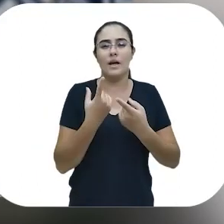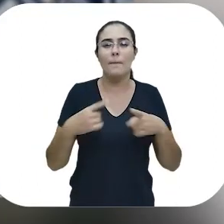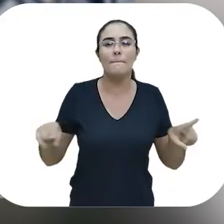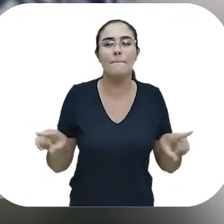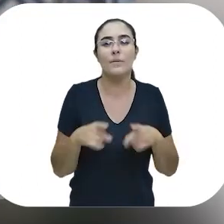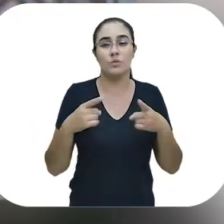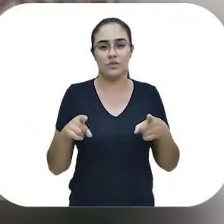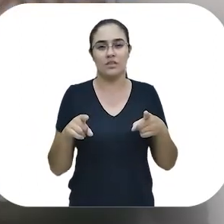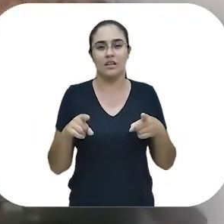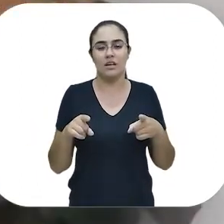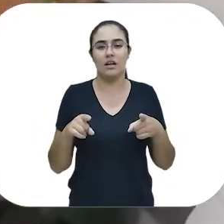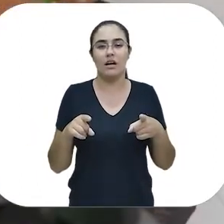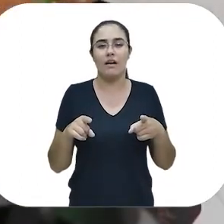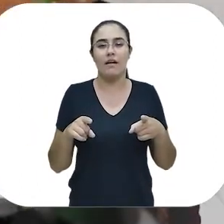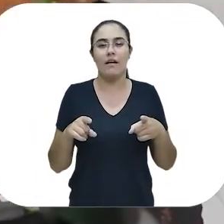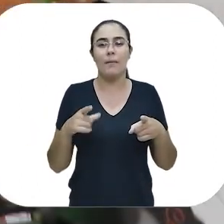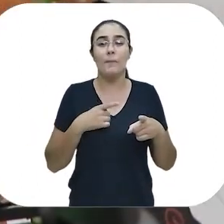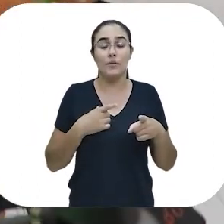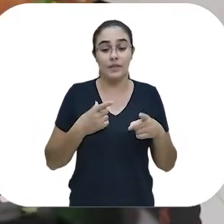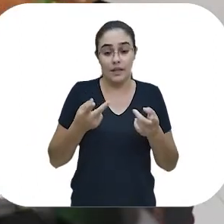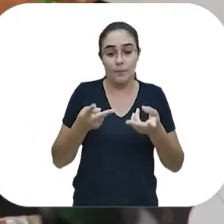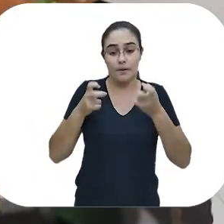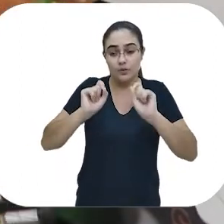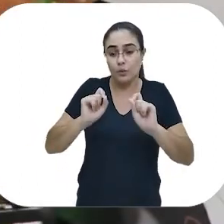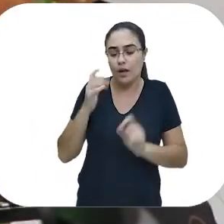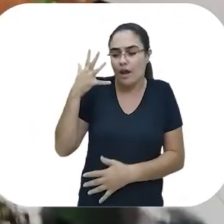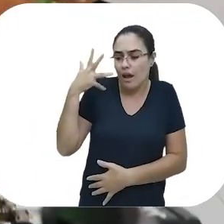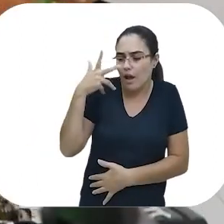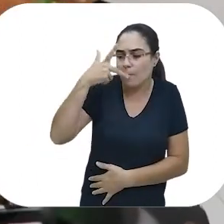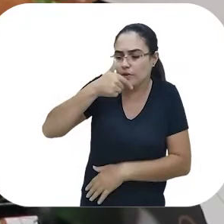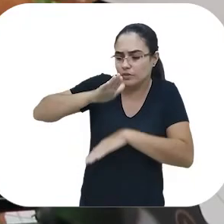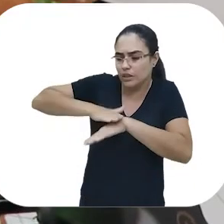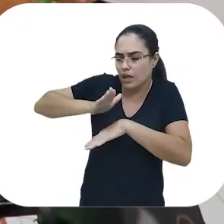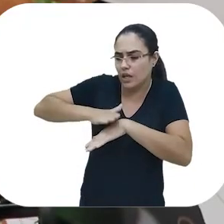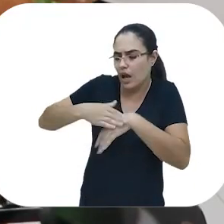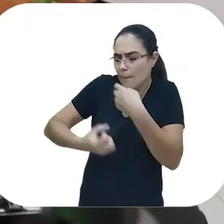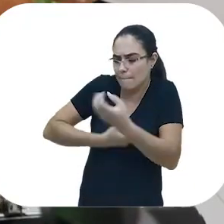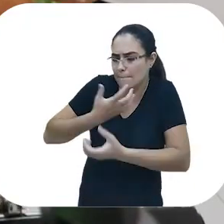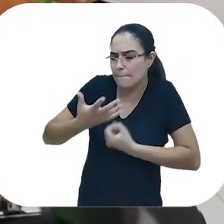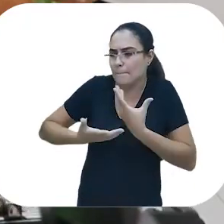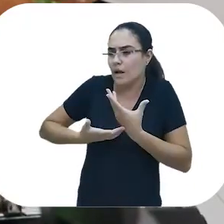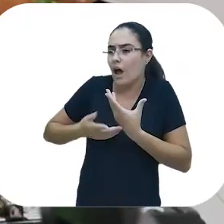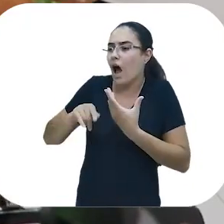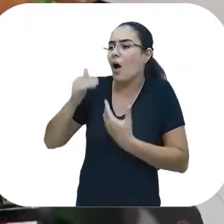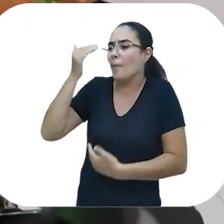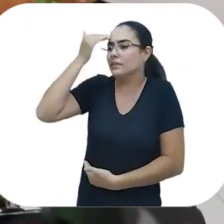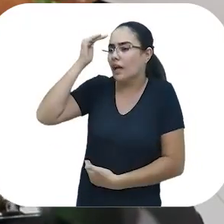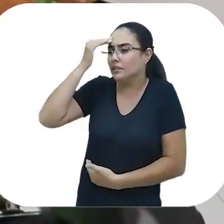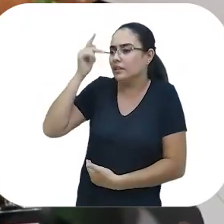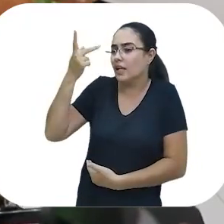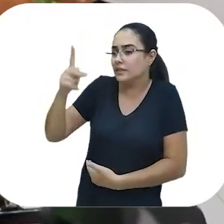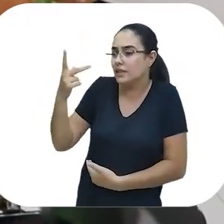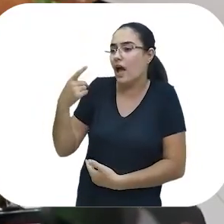pouco do que eu entendo que é a beleza das composições das outras pessoas e passar a entender a minha composição, de